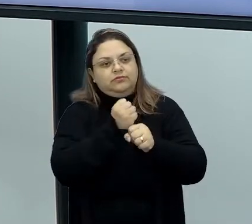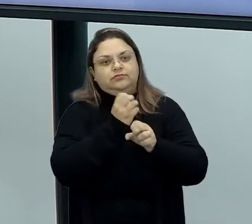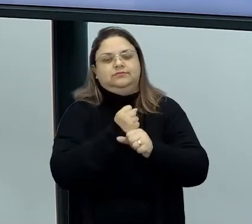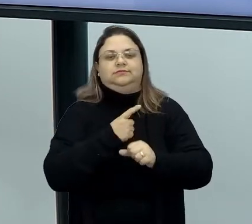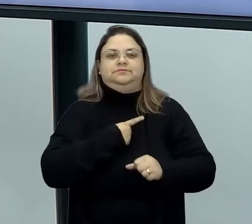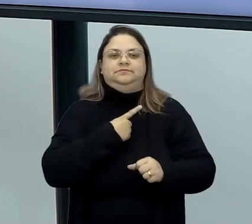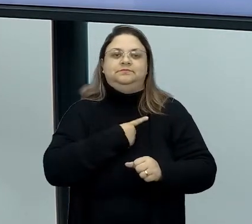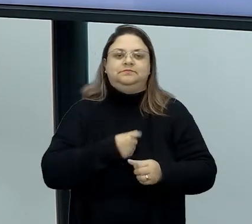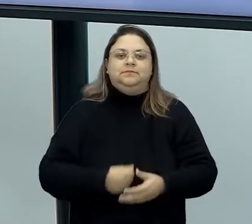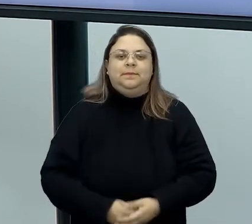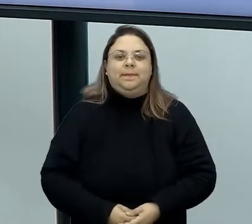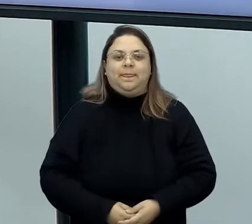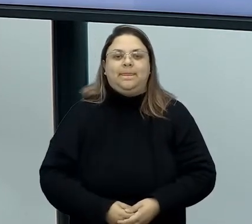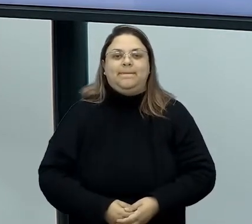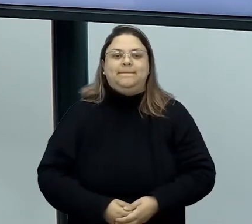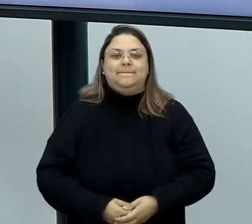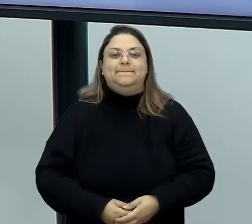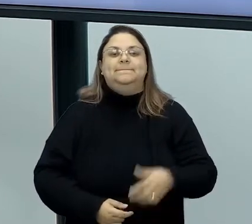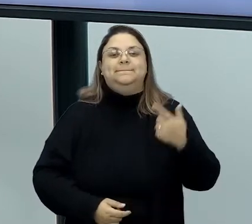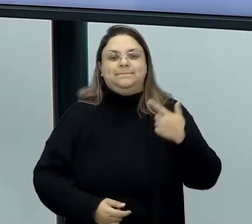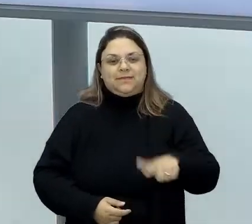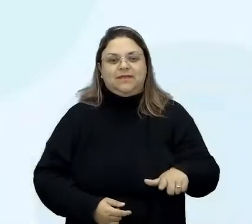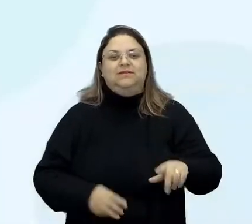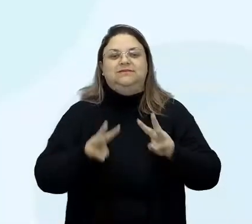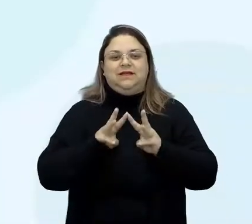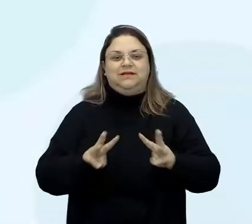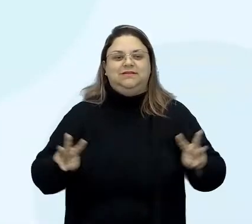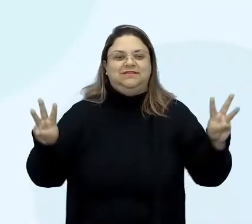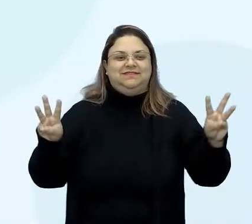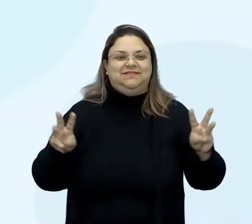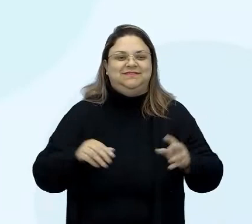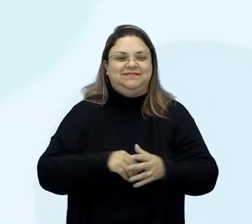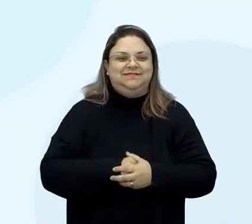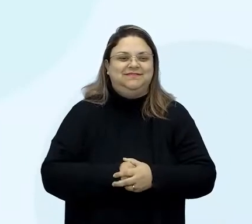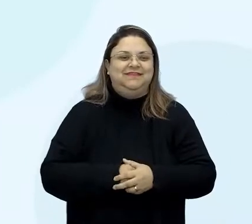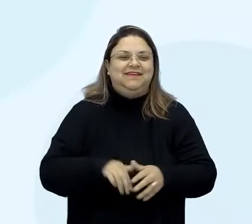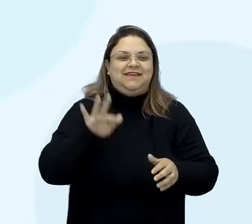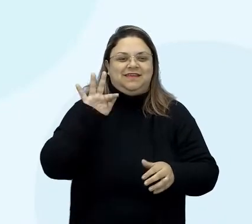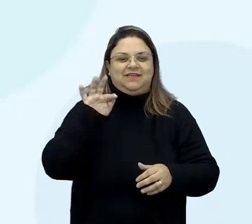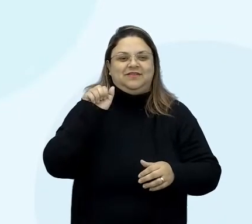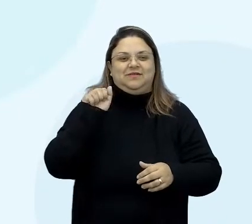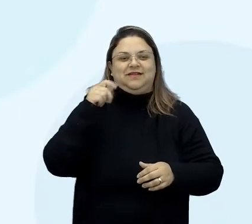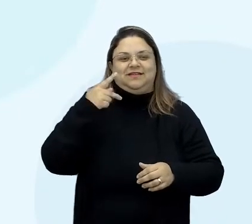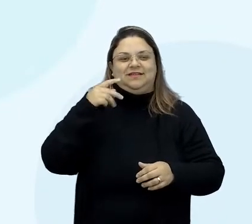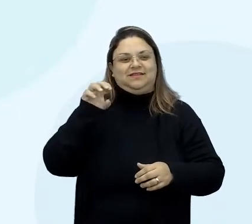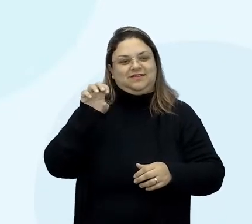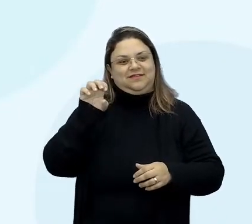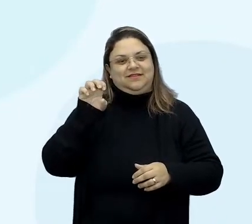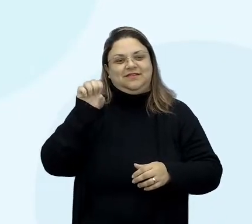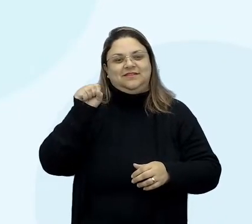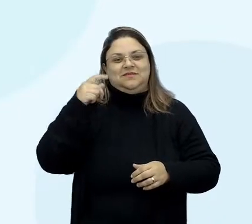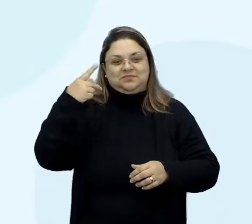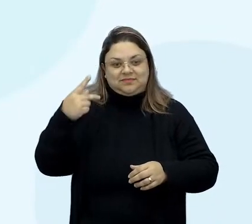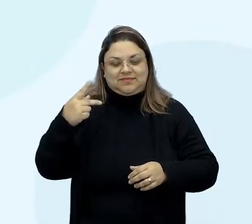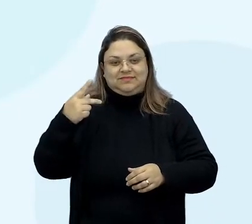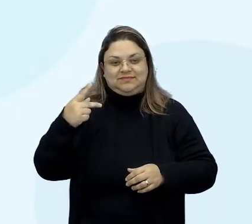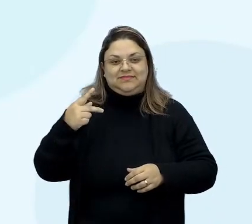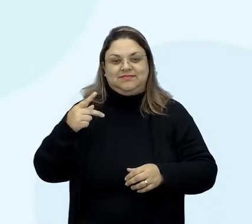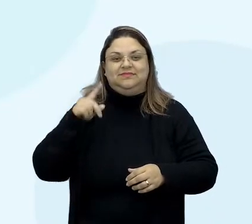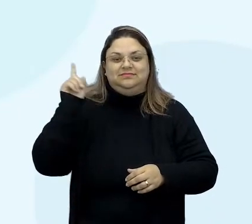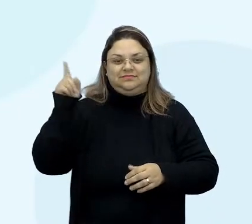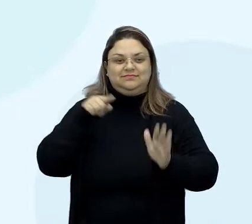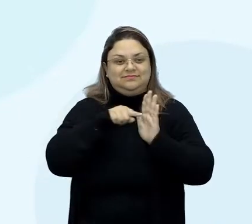bom? E tem mais sites, vamos lá. A gente tem FAPESP, a Fundação de Amparo à Pesquisa do Estado de São